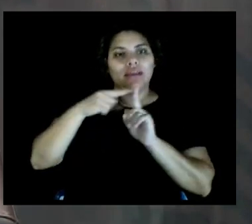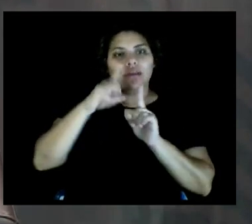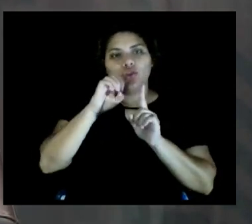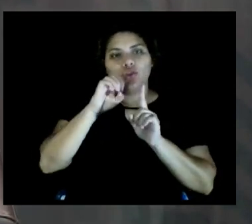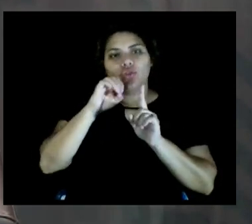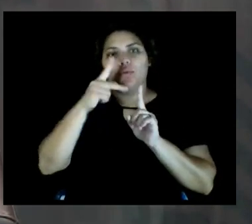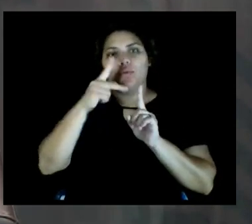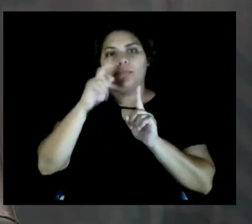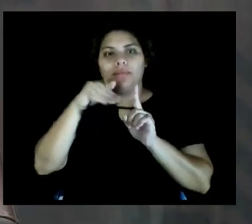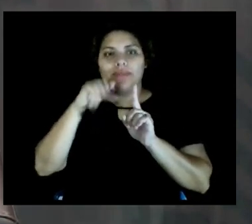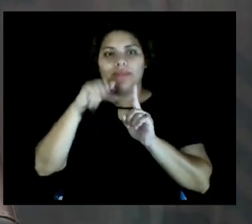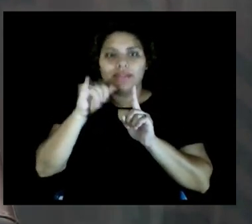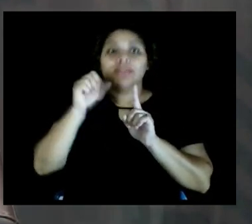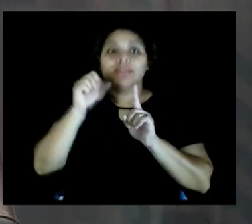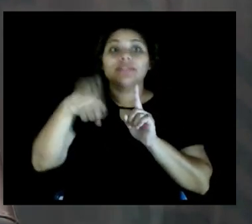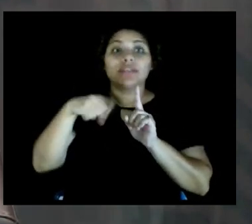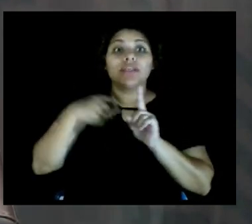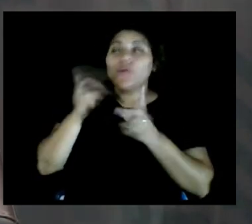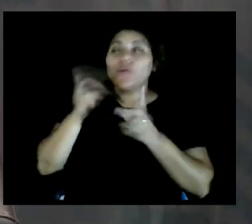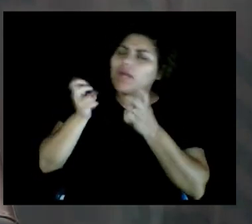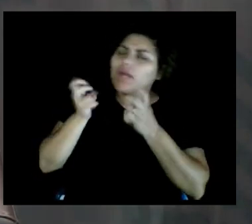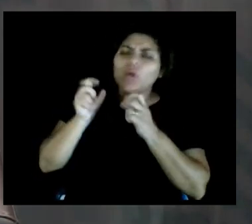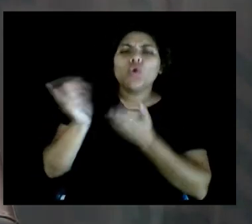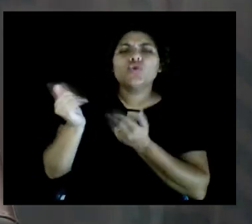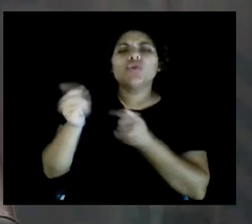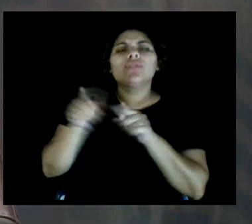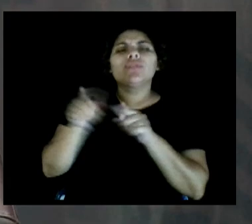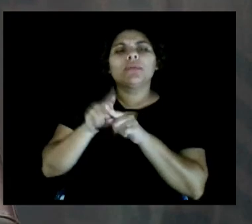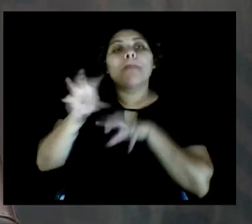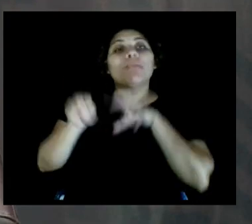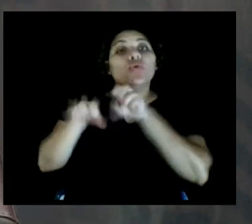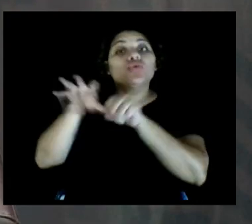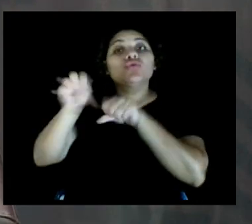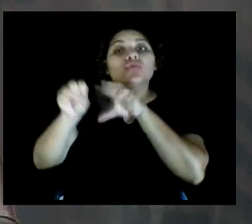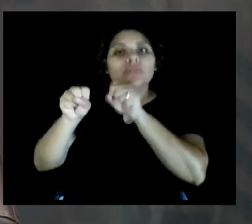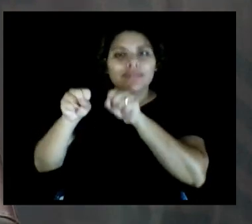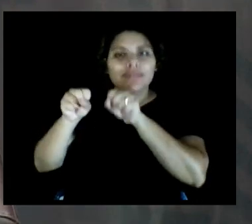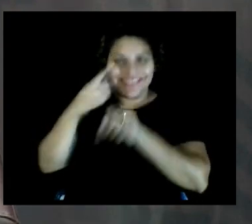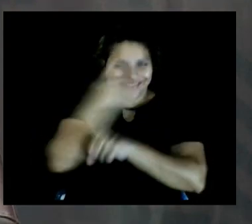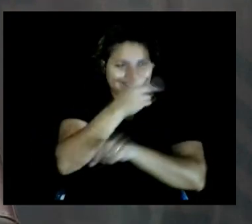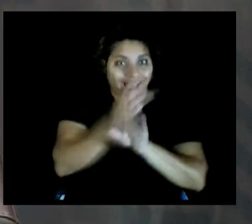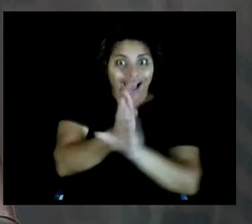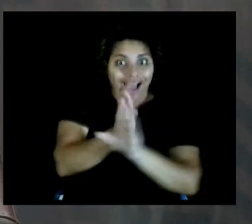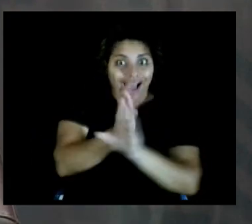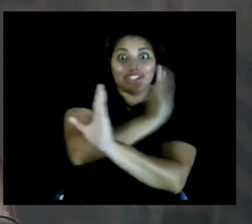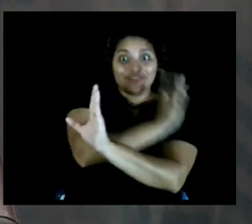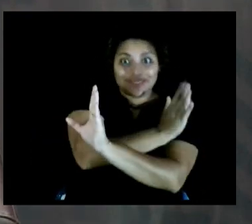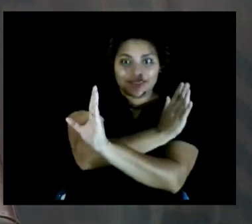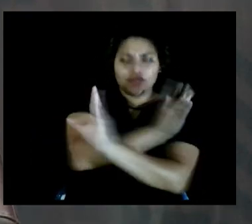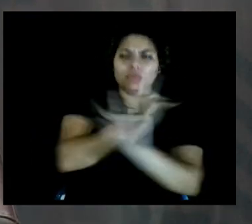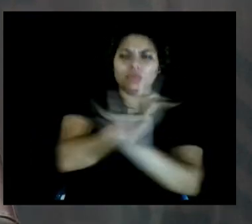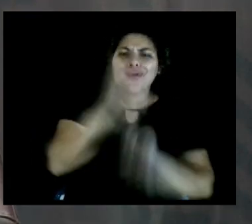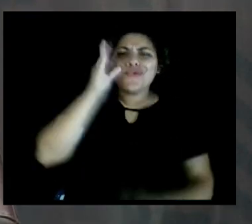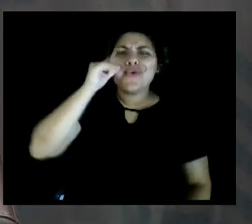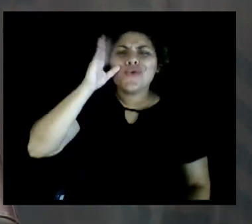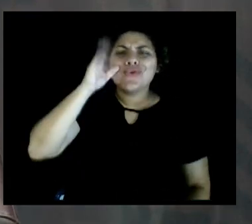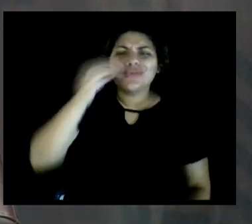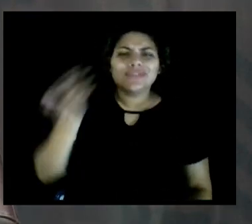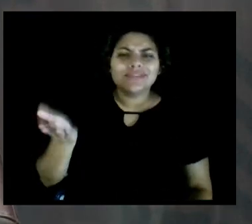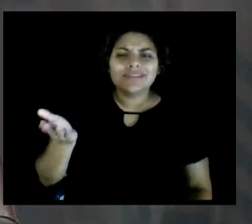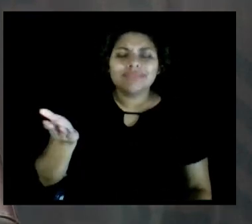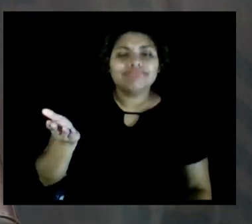que os jovens às vezes buscam, né, as coisas nostálgicas nossas como curiosidade. Só que as emoções que